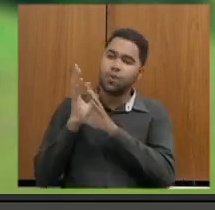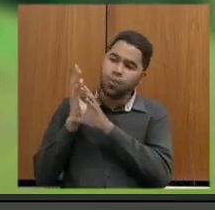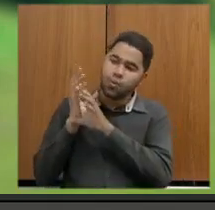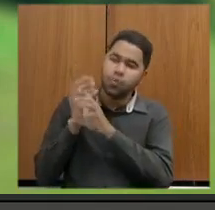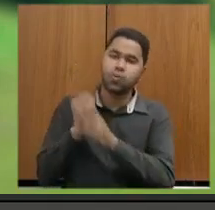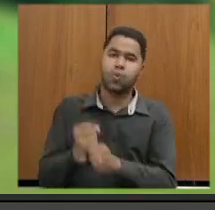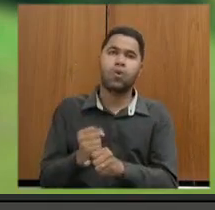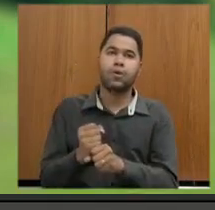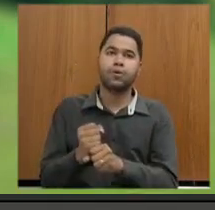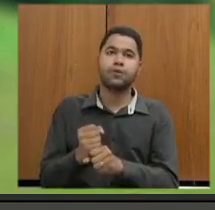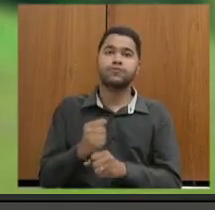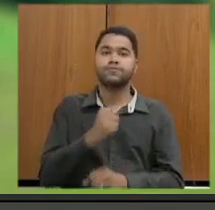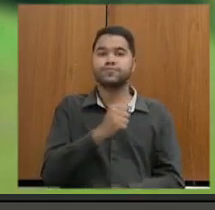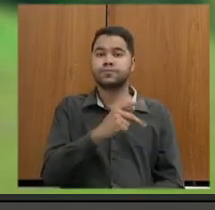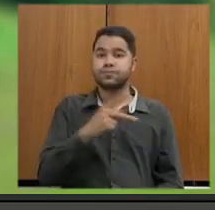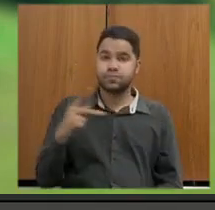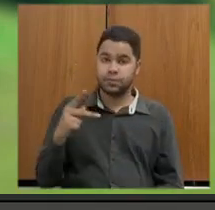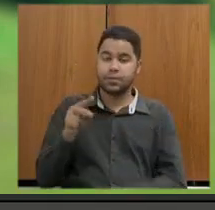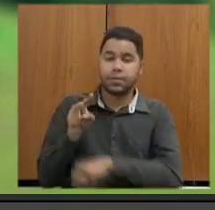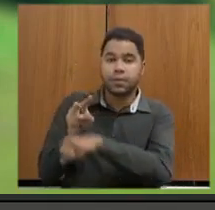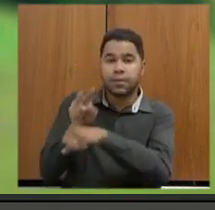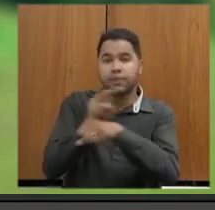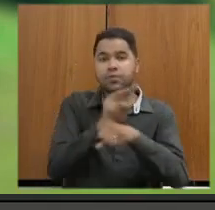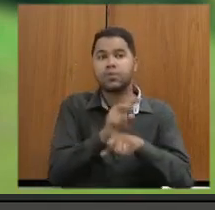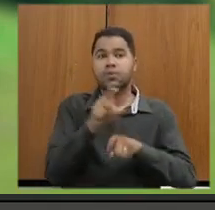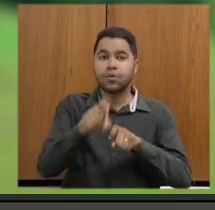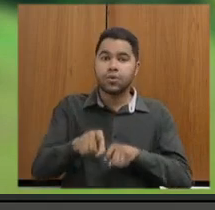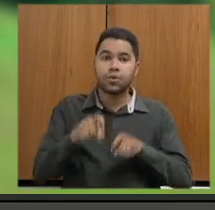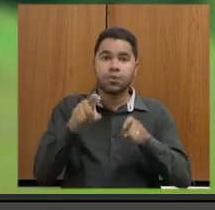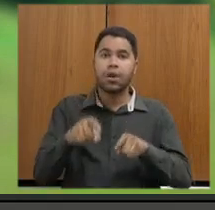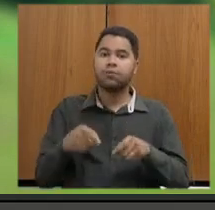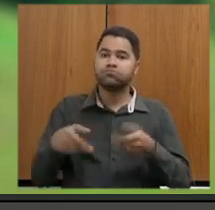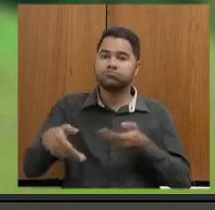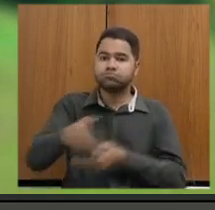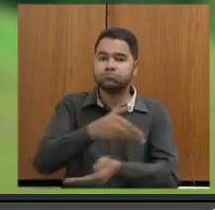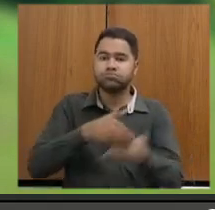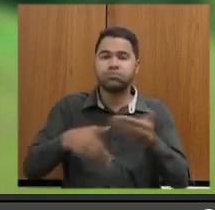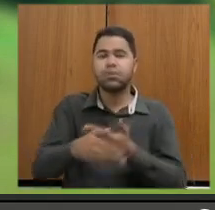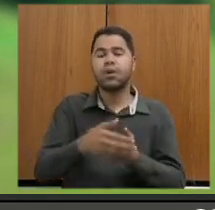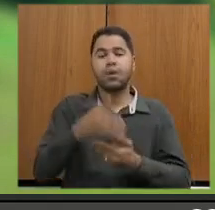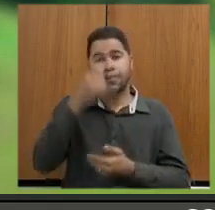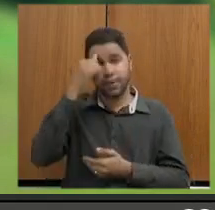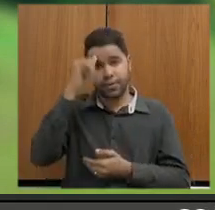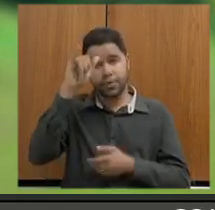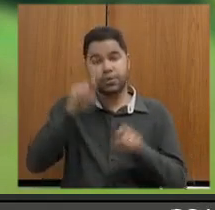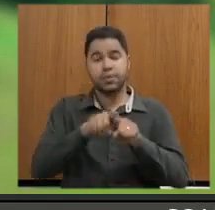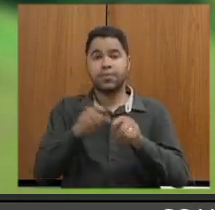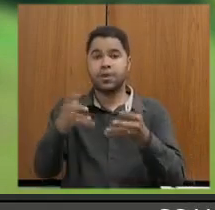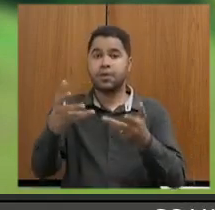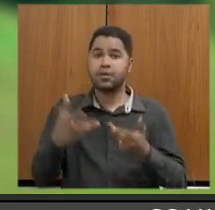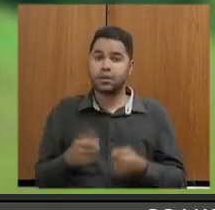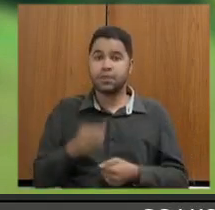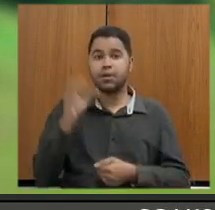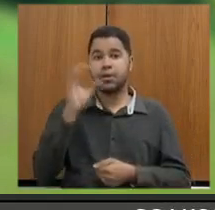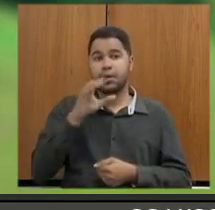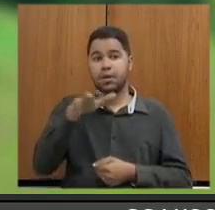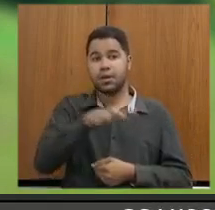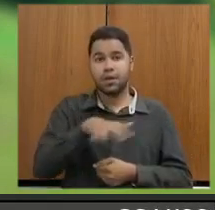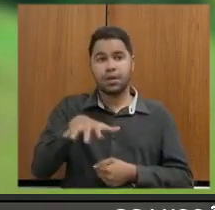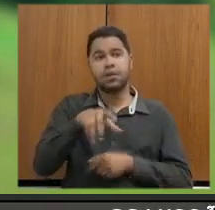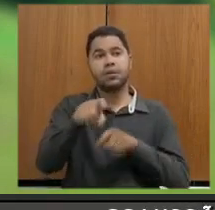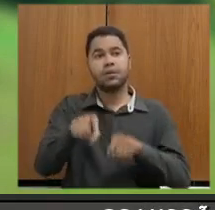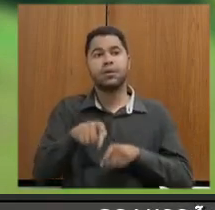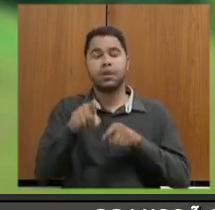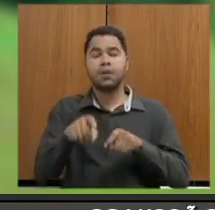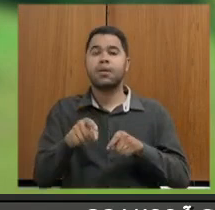o aplicativo Patrulha Rural trará mais dinamismo no policiamento preventivo e atendimento de emergência nas zonas rurais